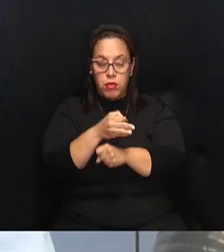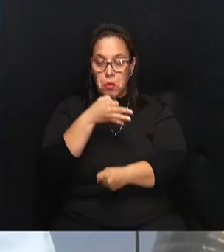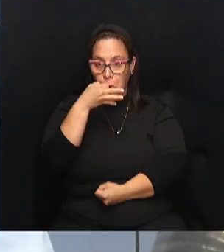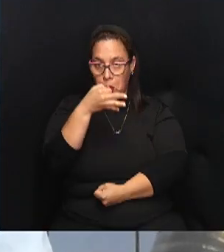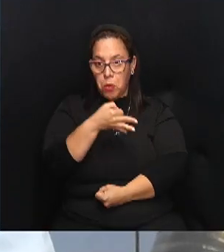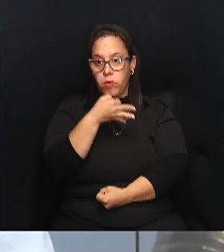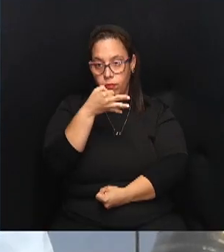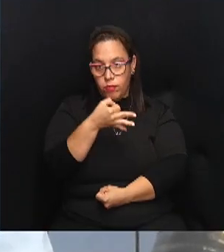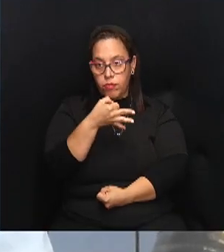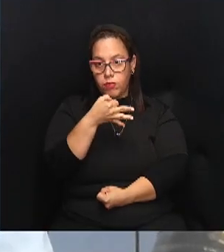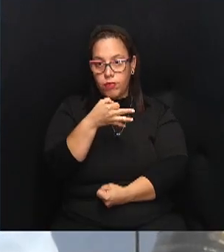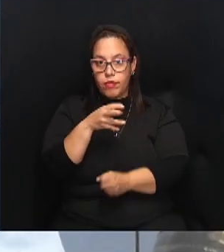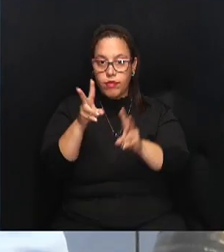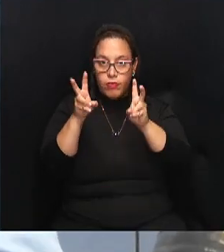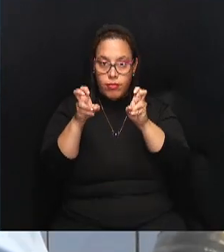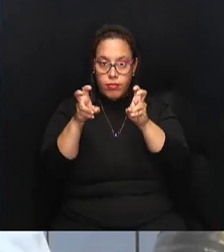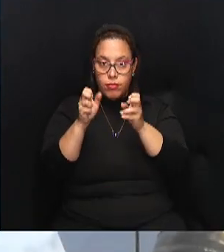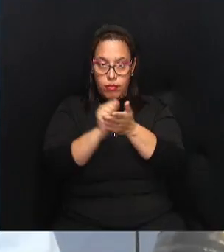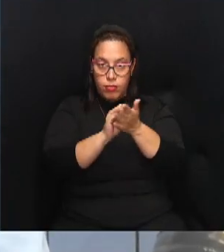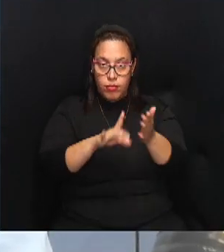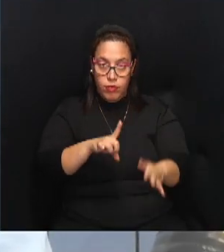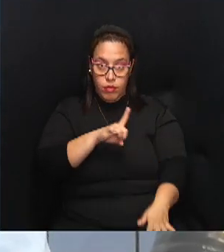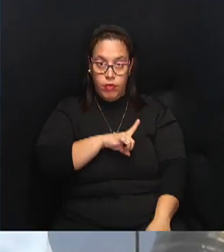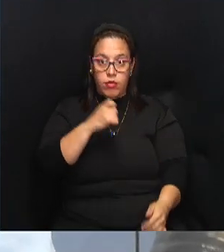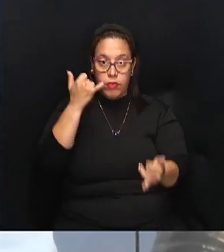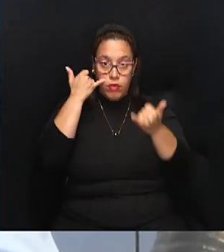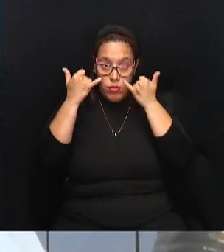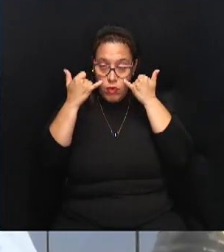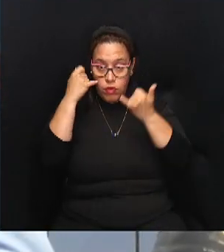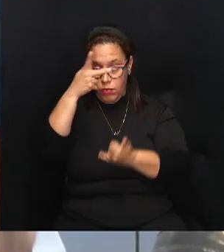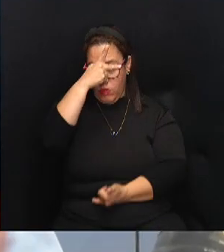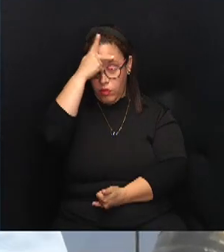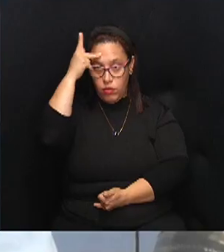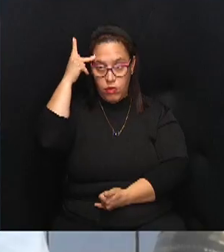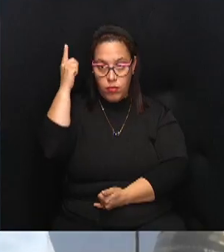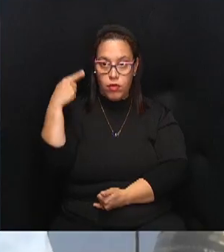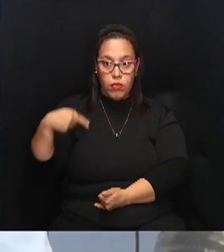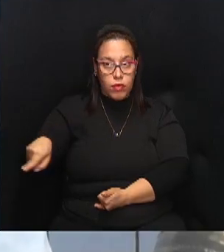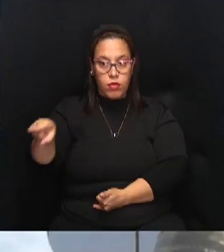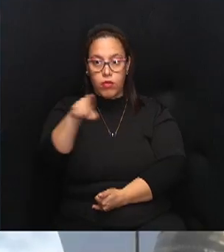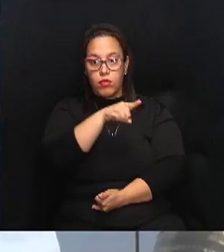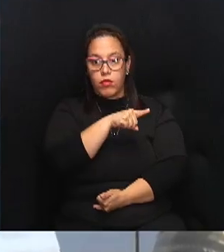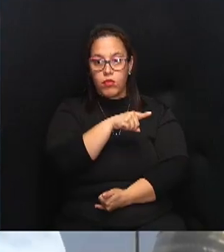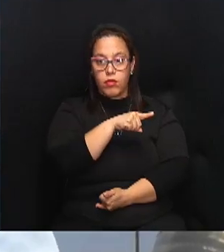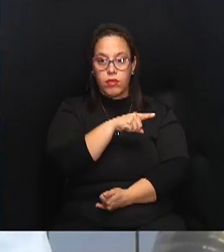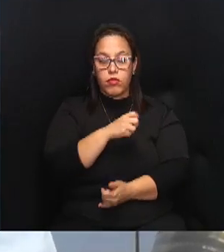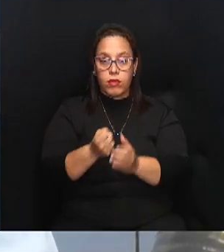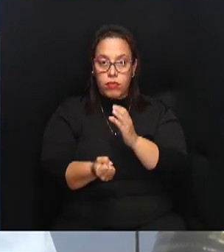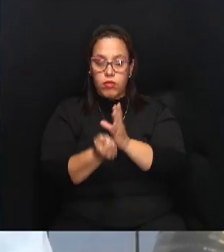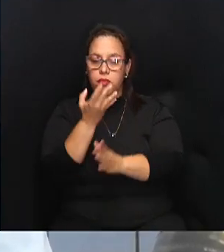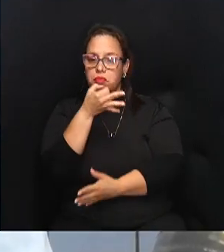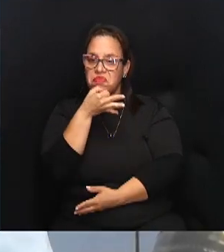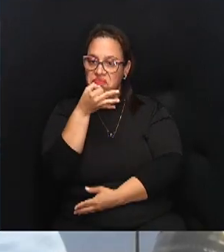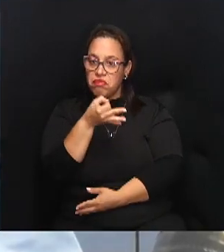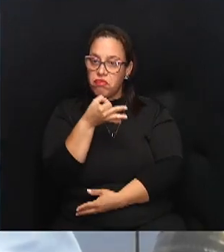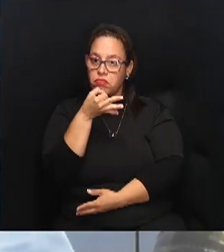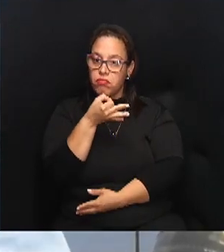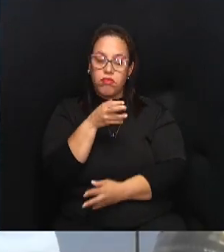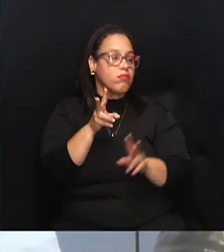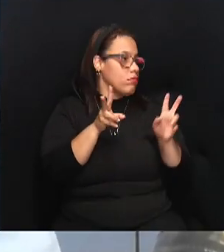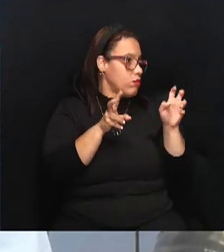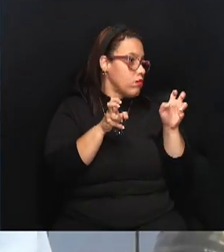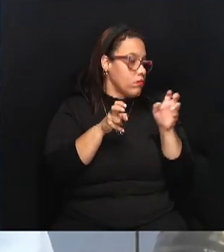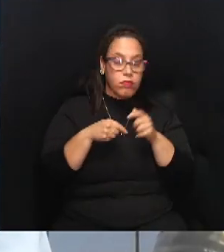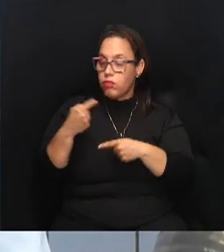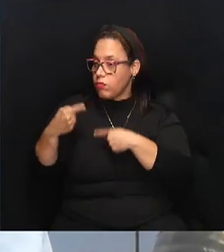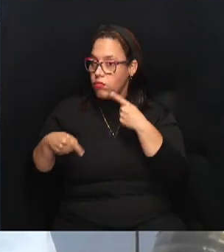opinião sobre a atividade delegada. É bom informar as pessoas para que elas mesmas criem a sua opinião sobre os assuntos.